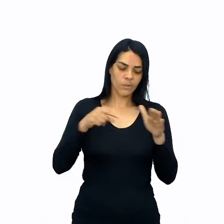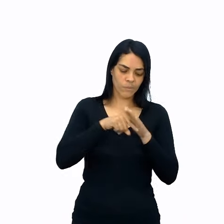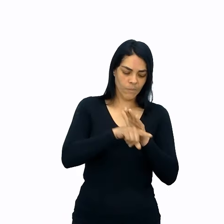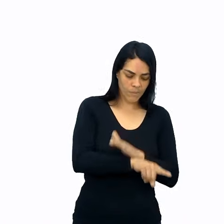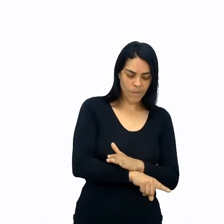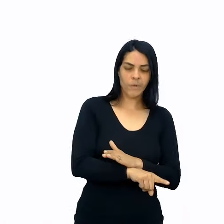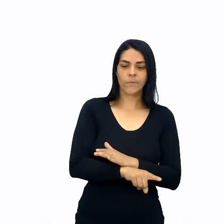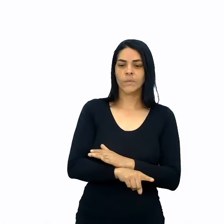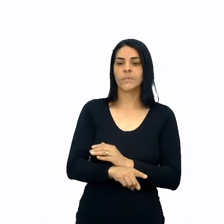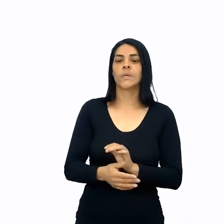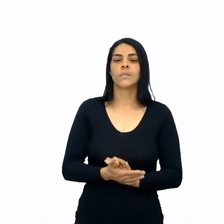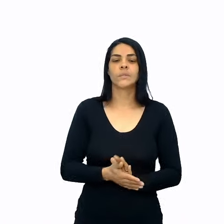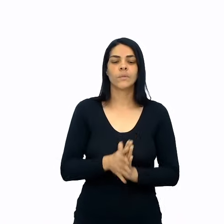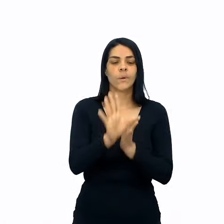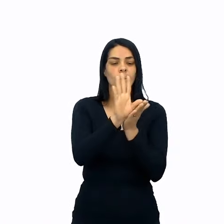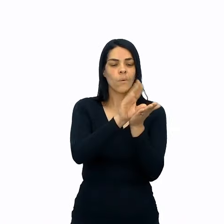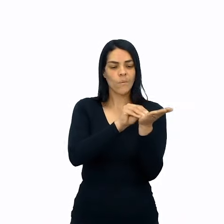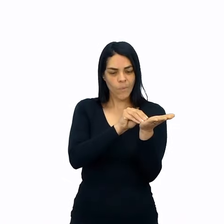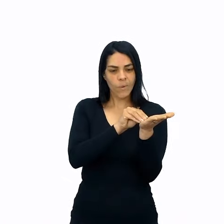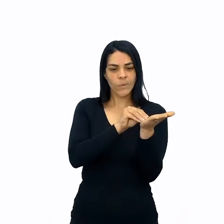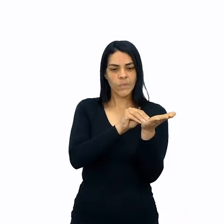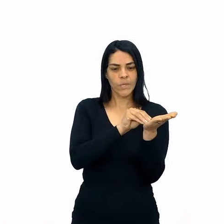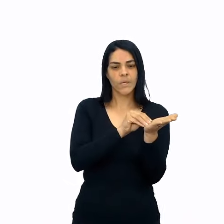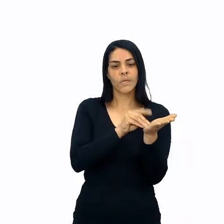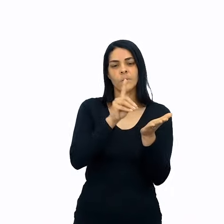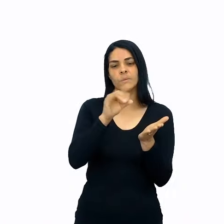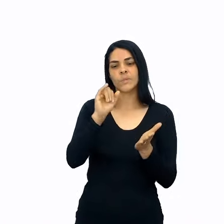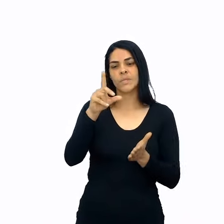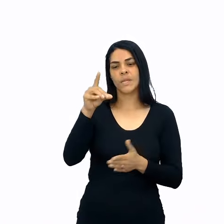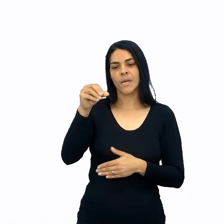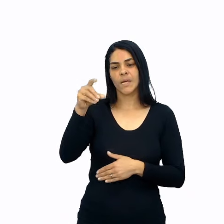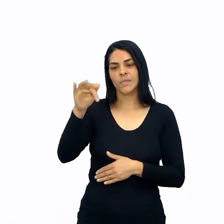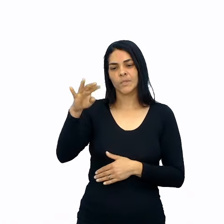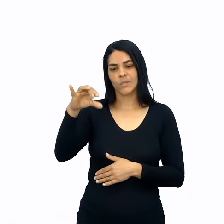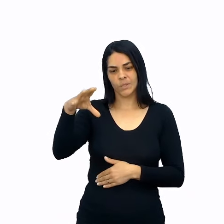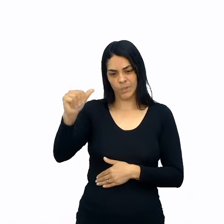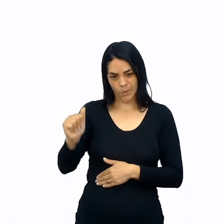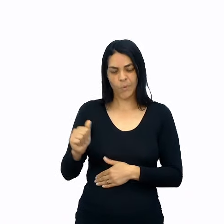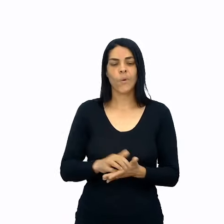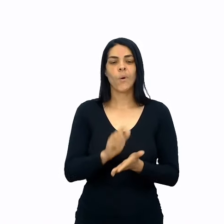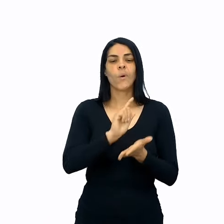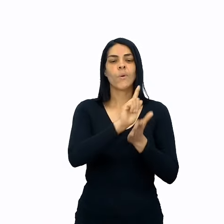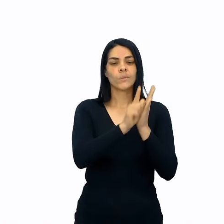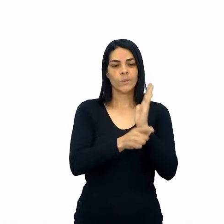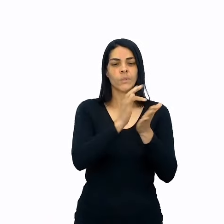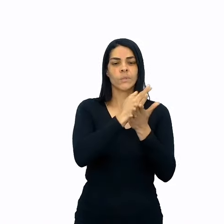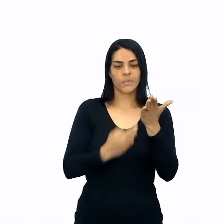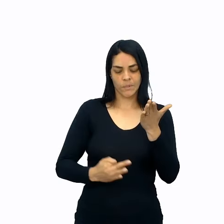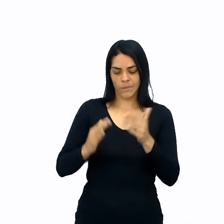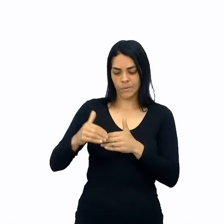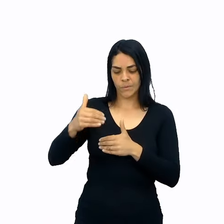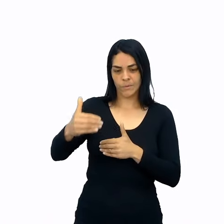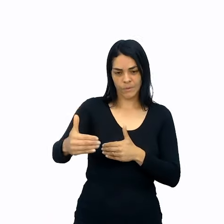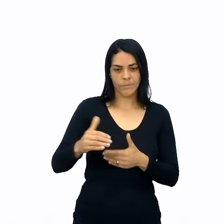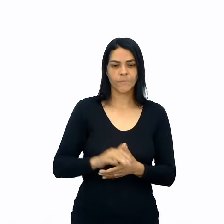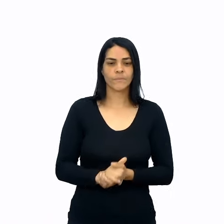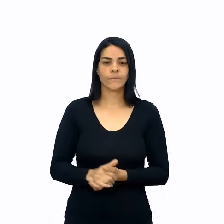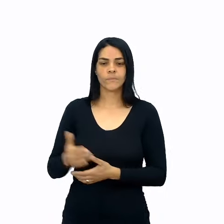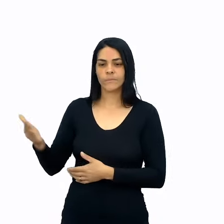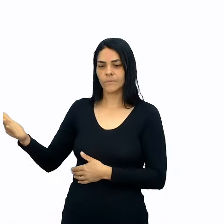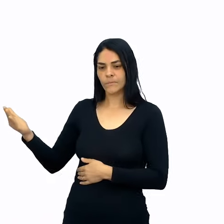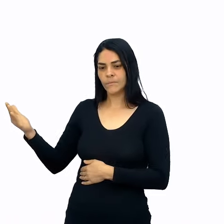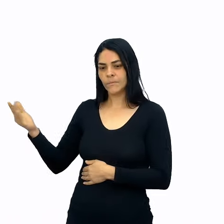sobre o modelo didático do gênero textual a seguir. Podemos passar, então, para o modelo didático